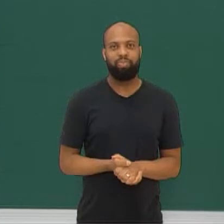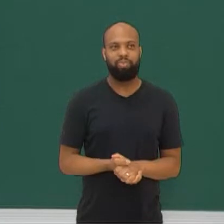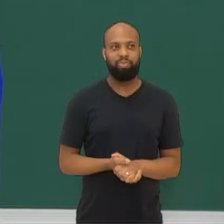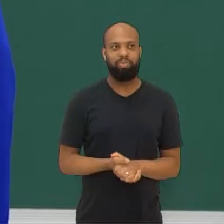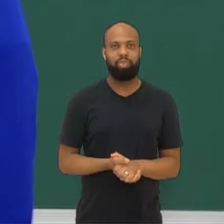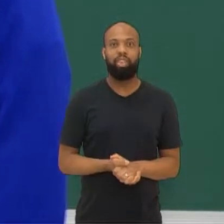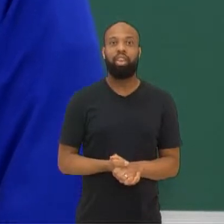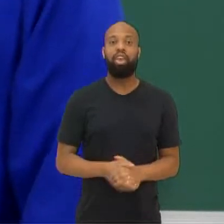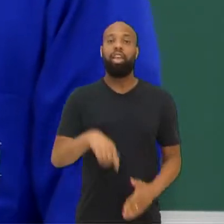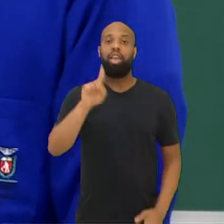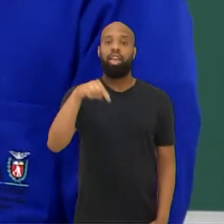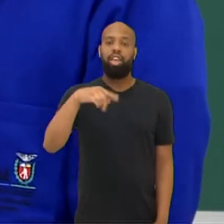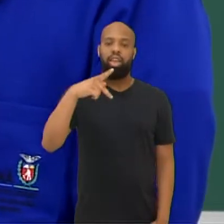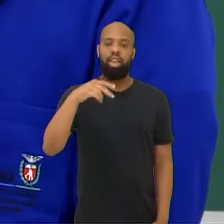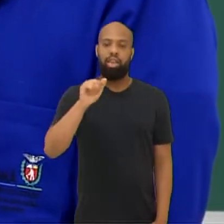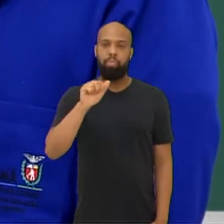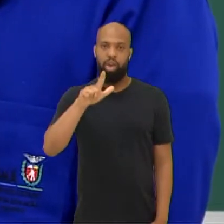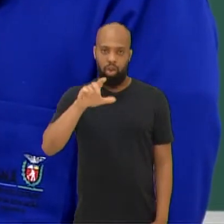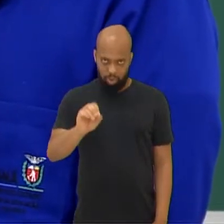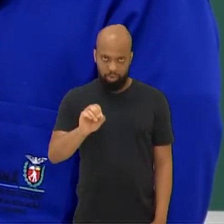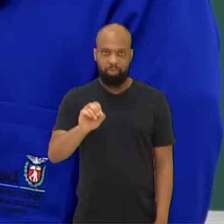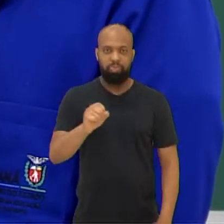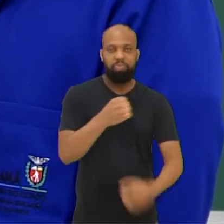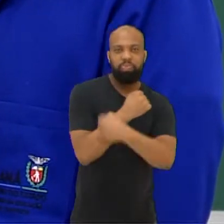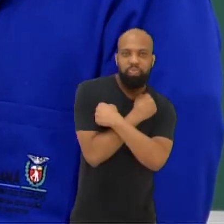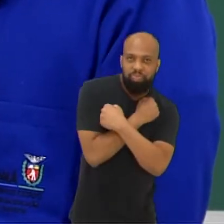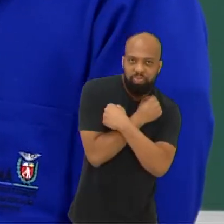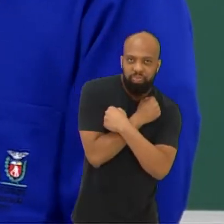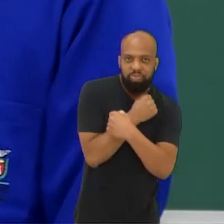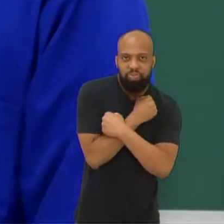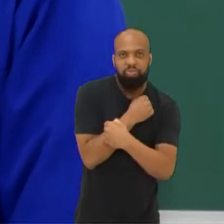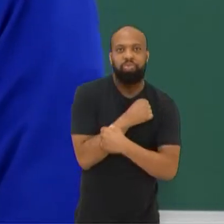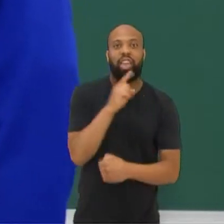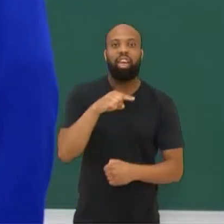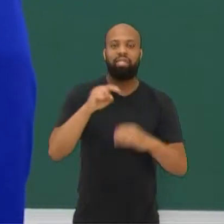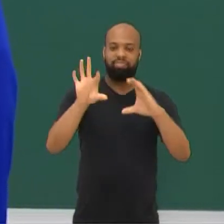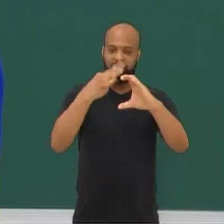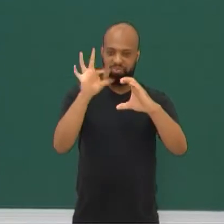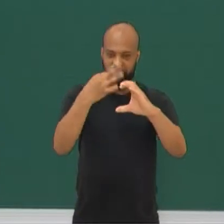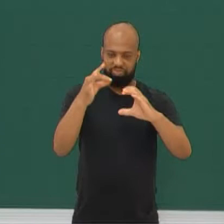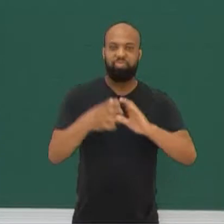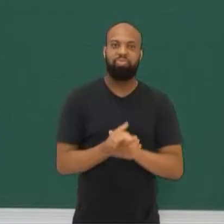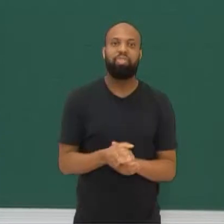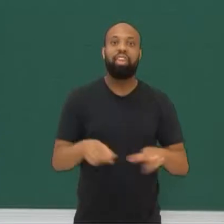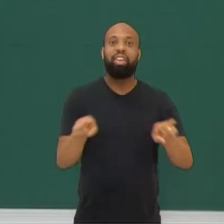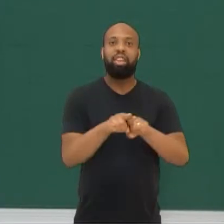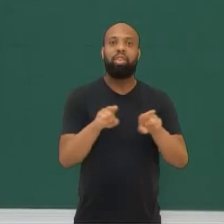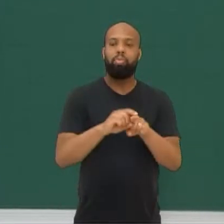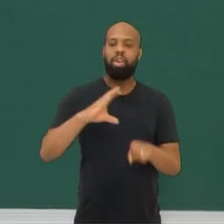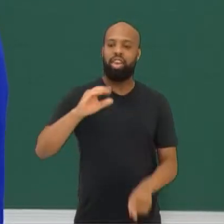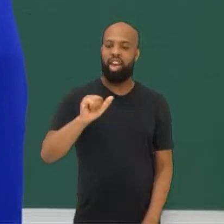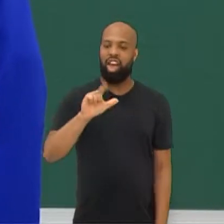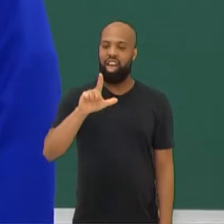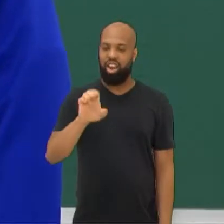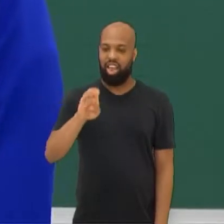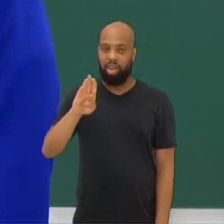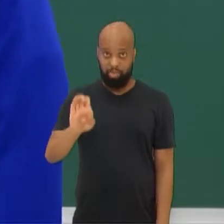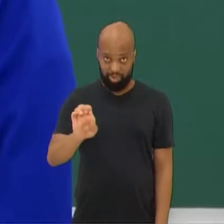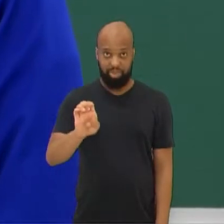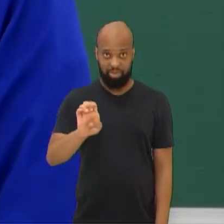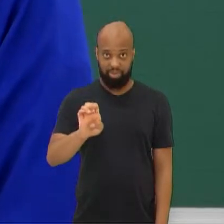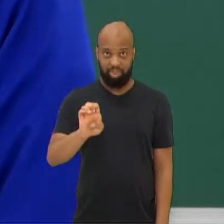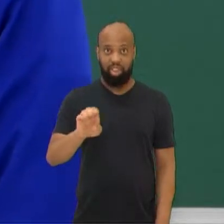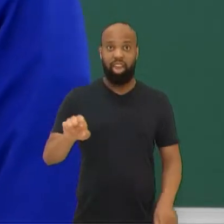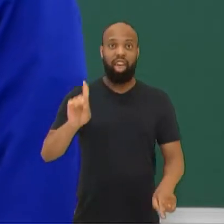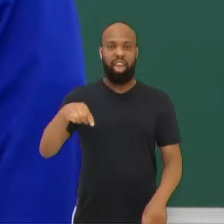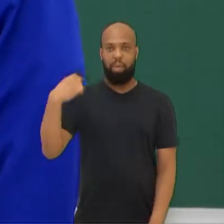O Paulo Henrique de Souza, aqui um abraço para o Paulo Henrique de Colombo. Opa, Caleb, Colégio Romário Martins